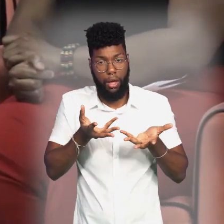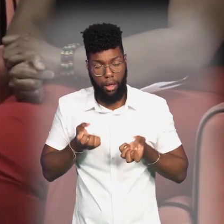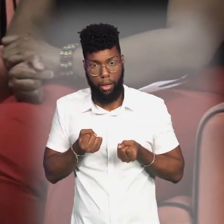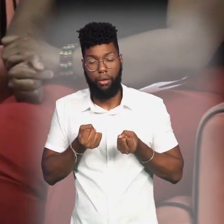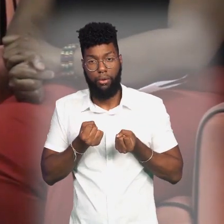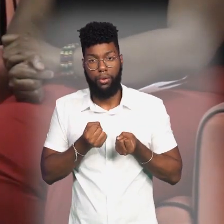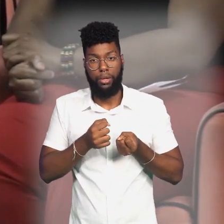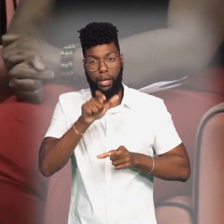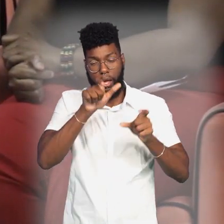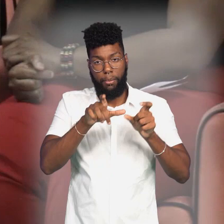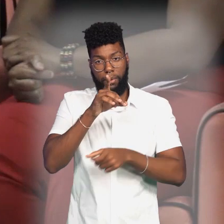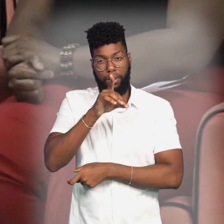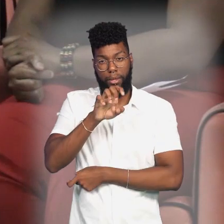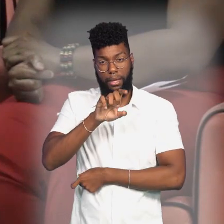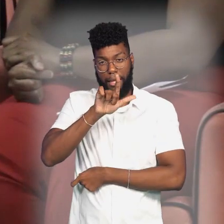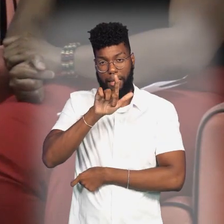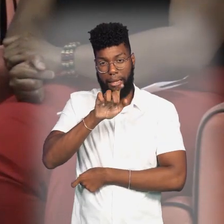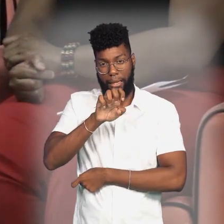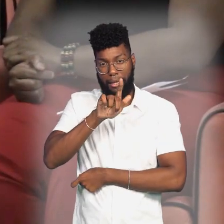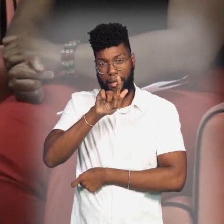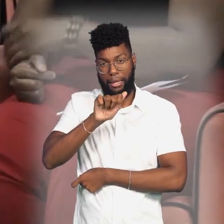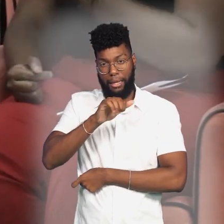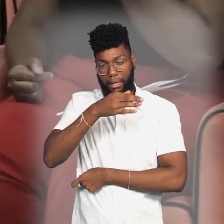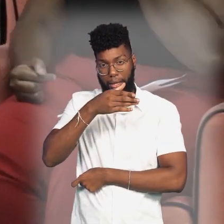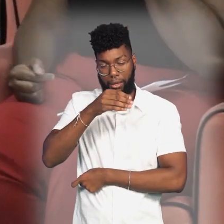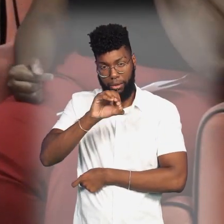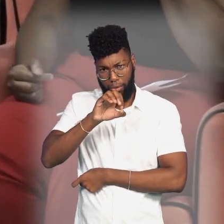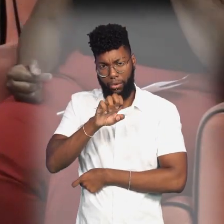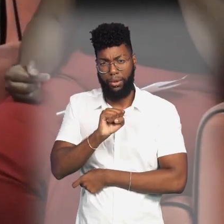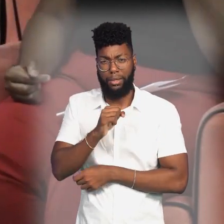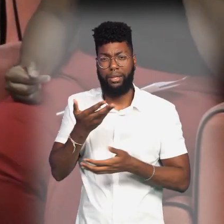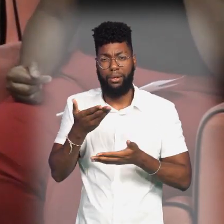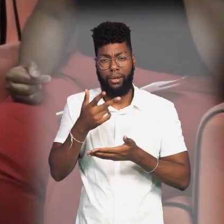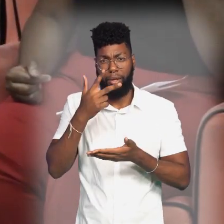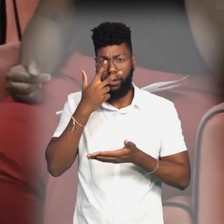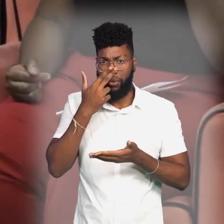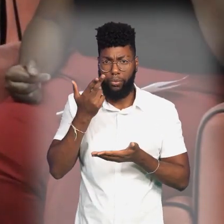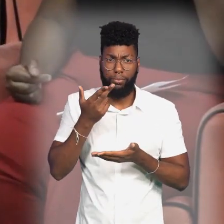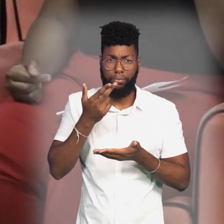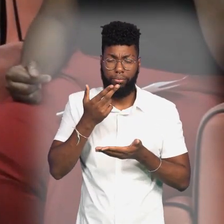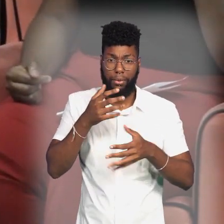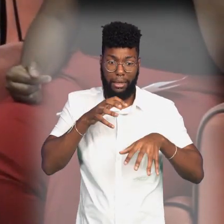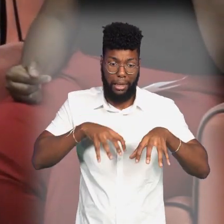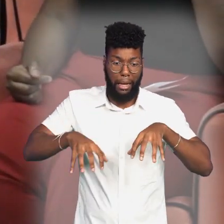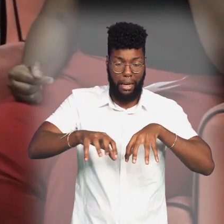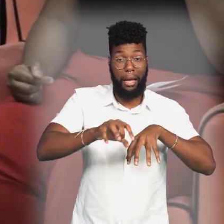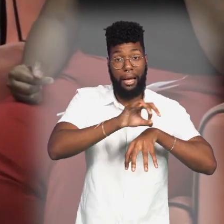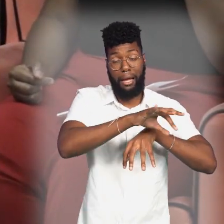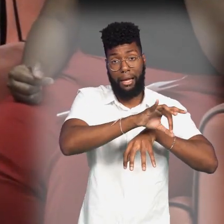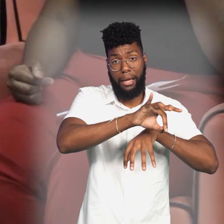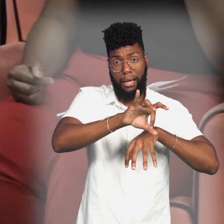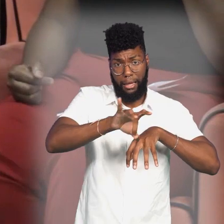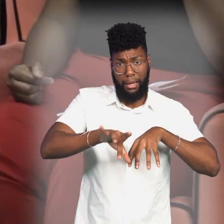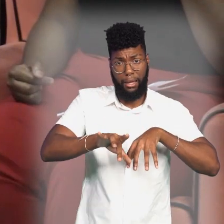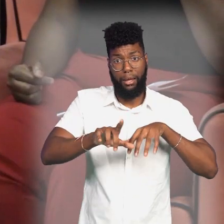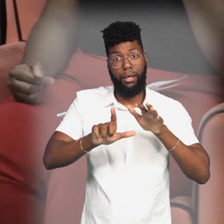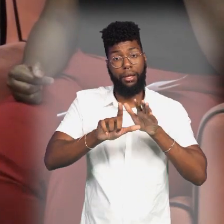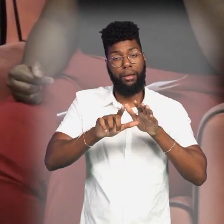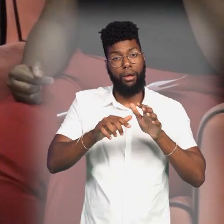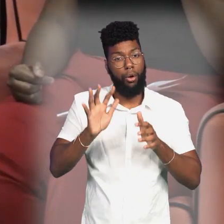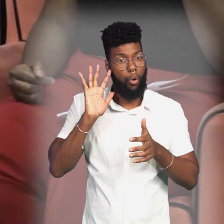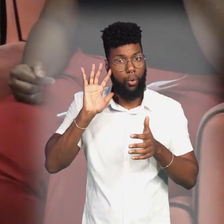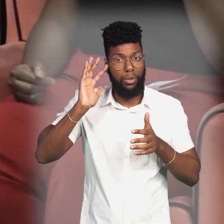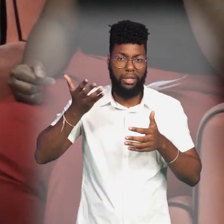delegações. E aí é um concurso de cada região, aí depois eles ganham